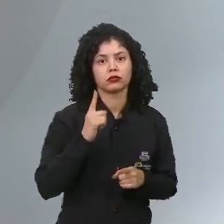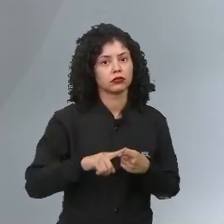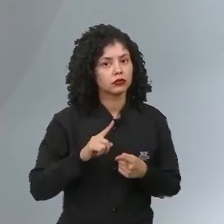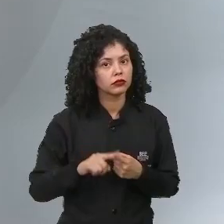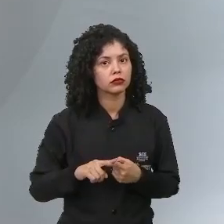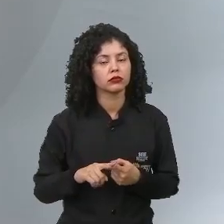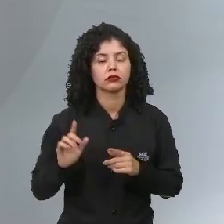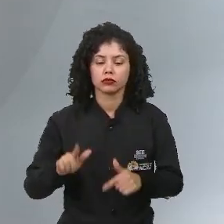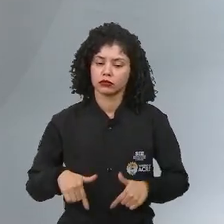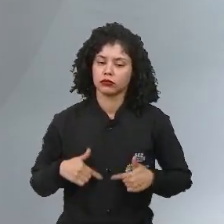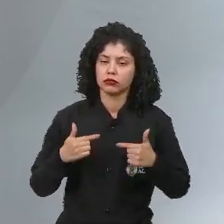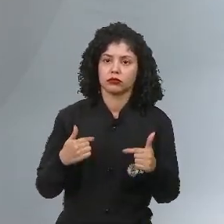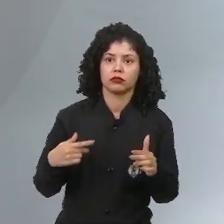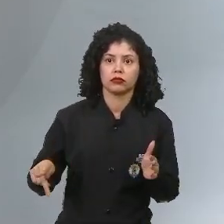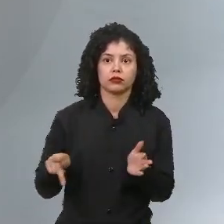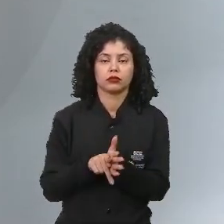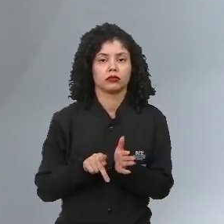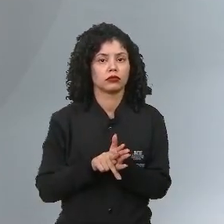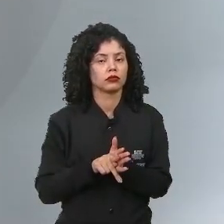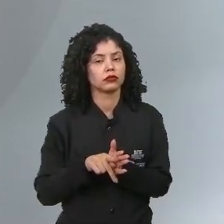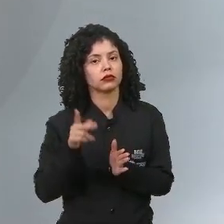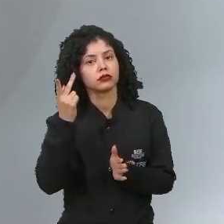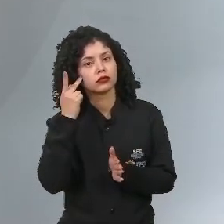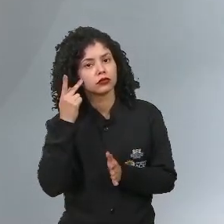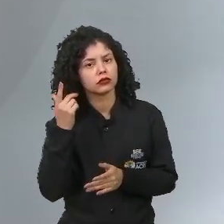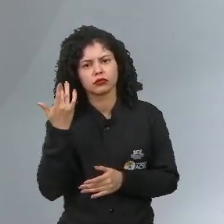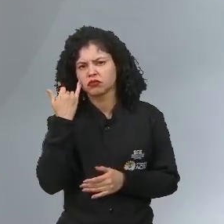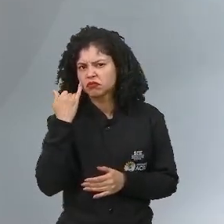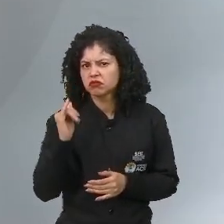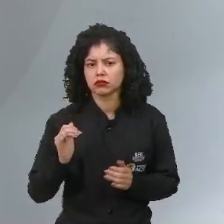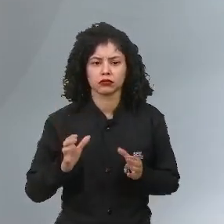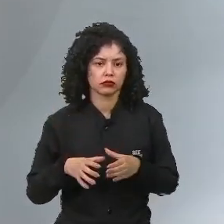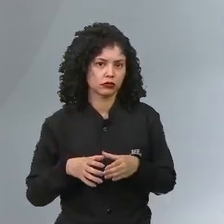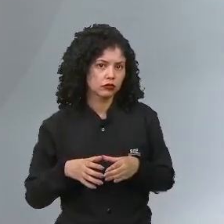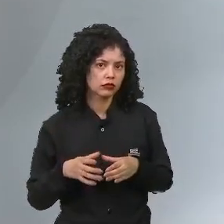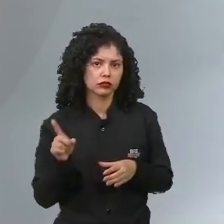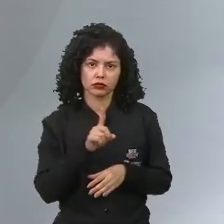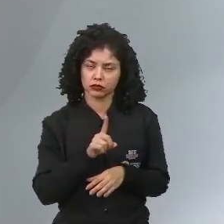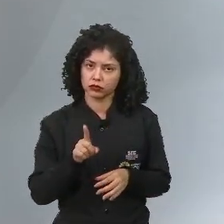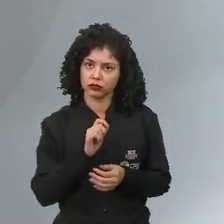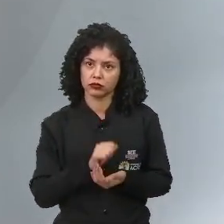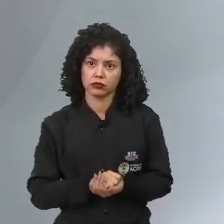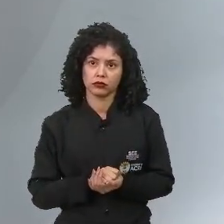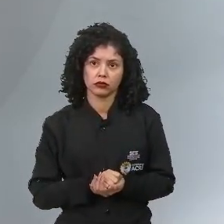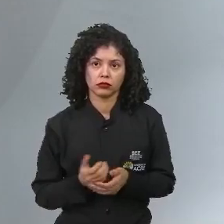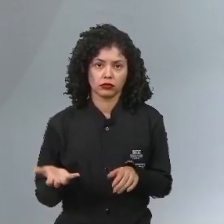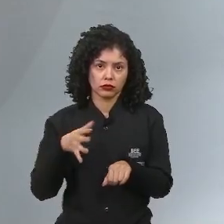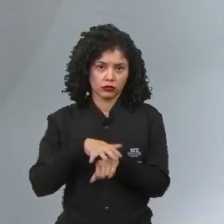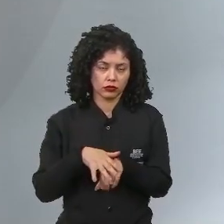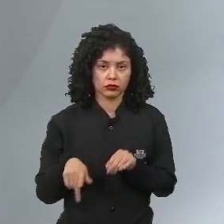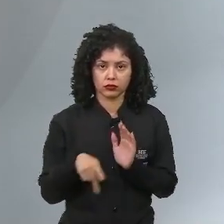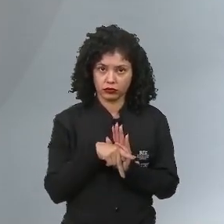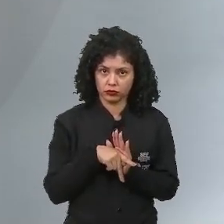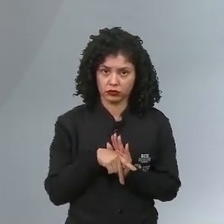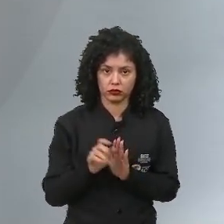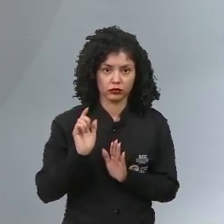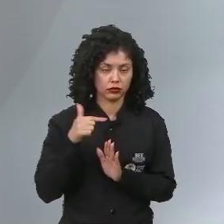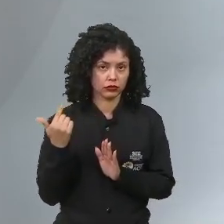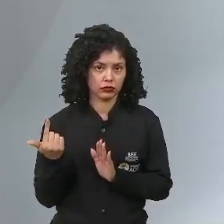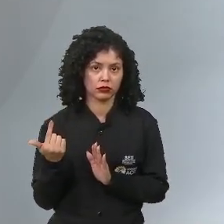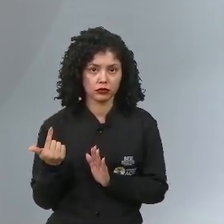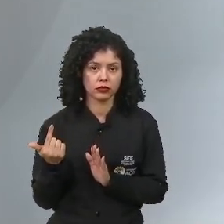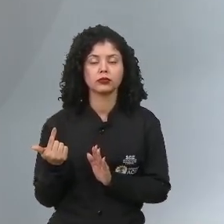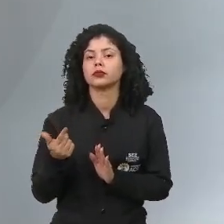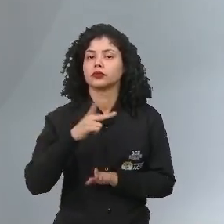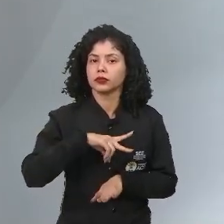paulistas estavam defendendo somente os seus interesses. Não tinha essa ideia de unidade, de homogeneidade colonial. Então, por outro lado, os